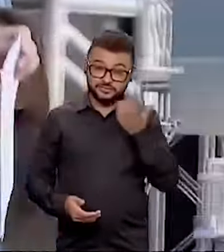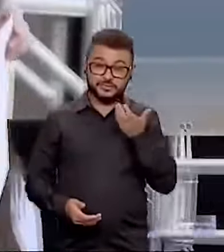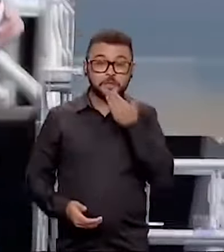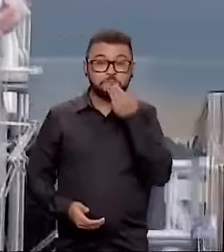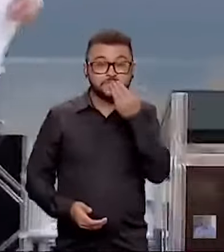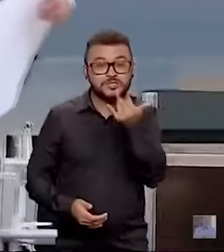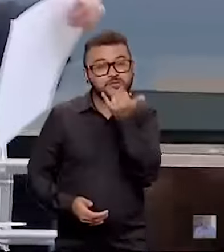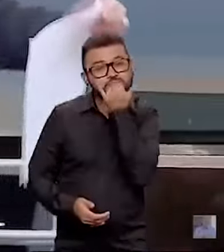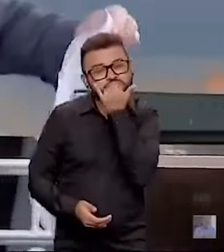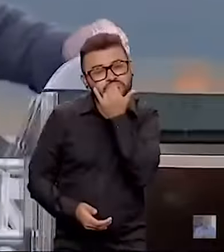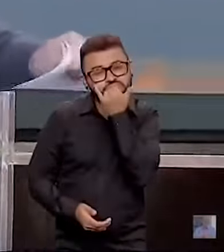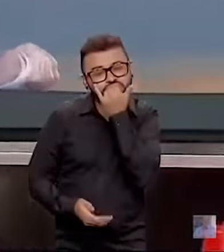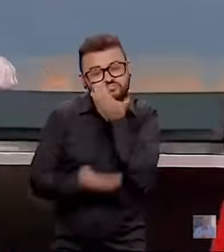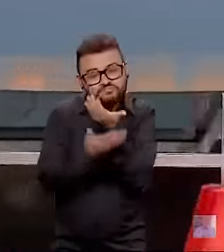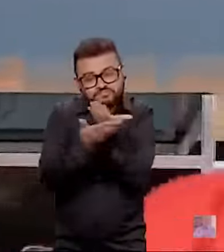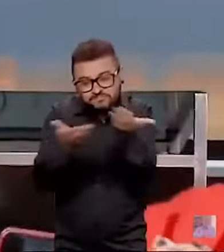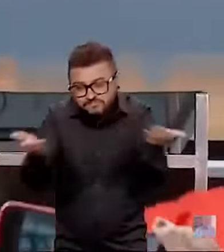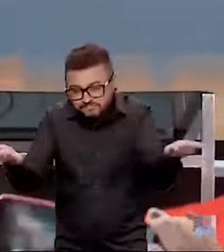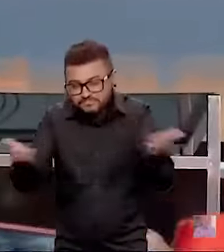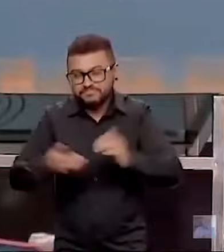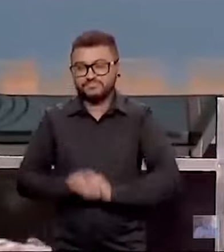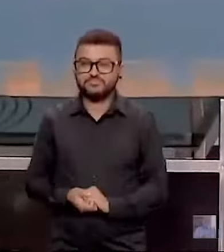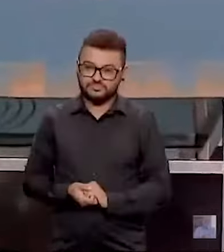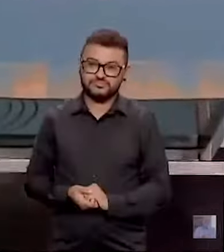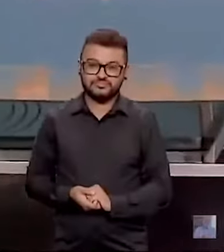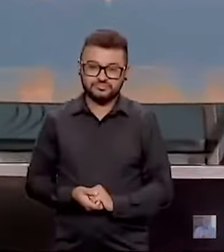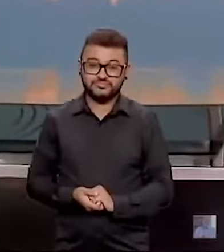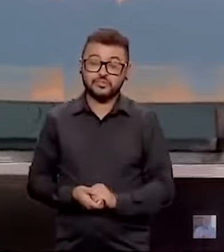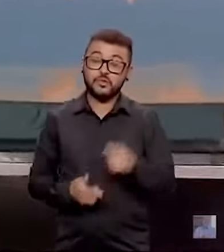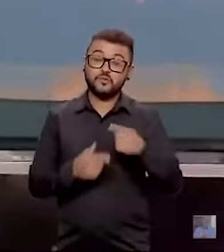eu até queria pedir desculpa para vocês.